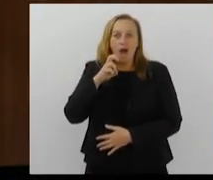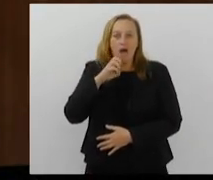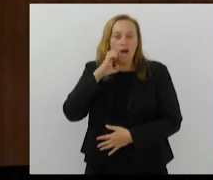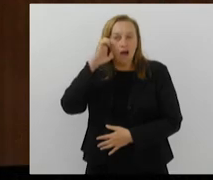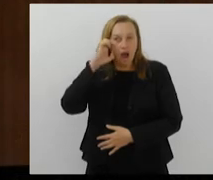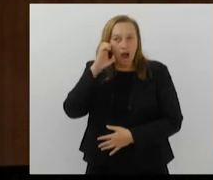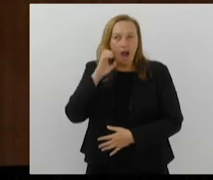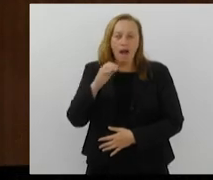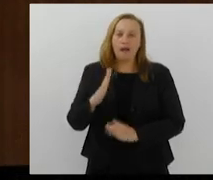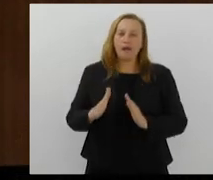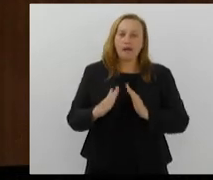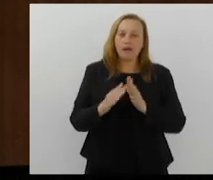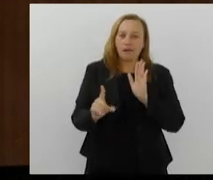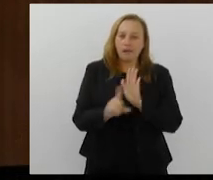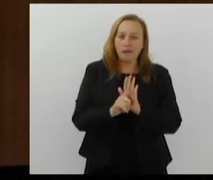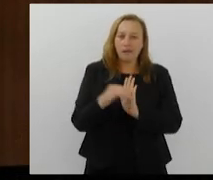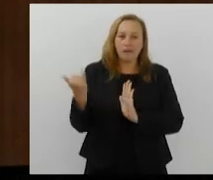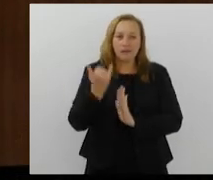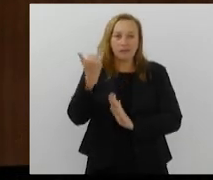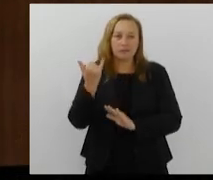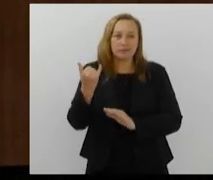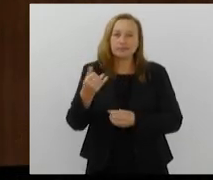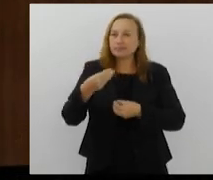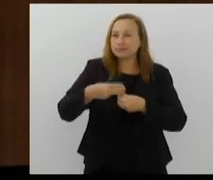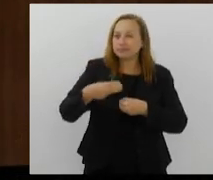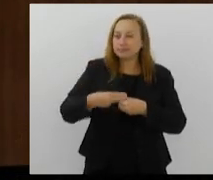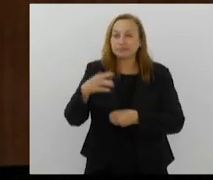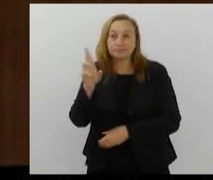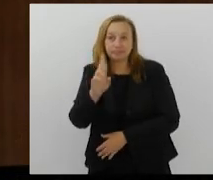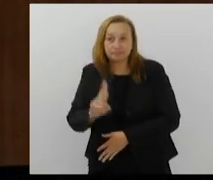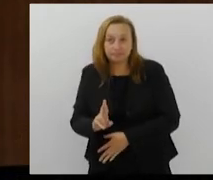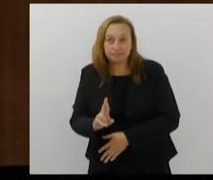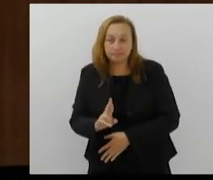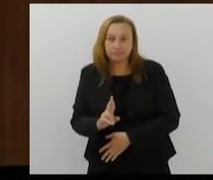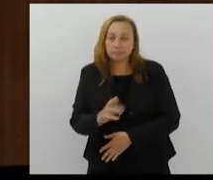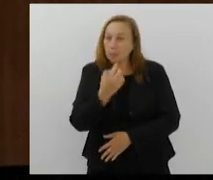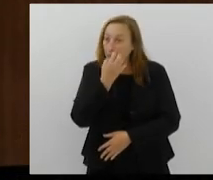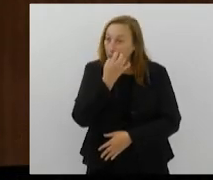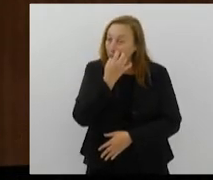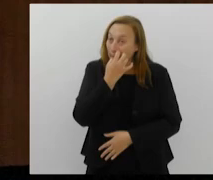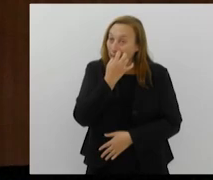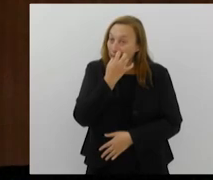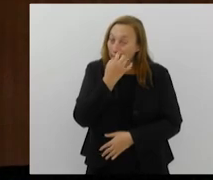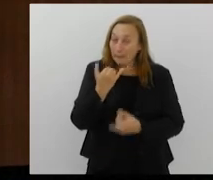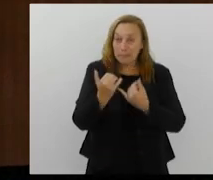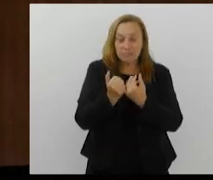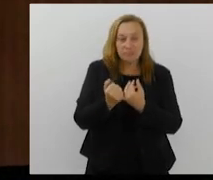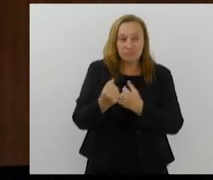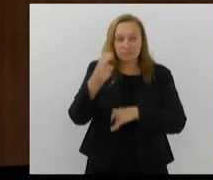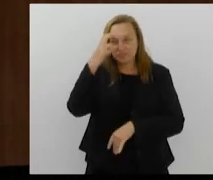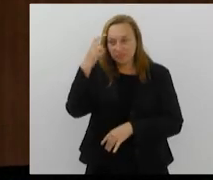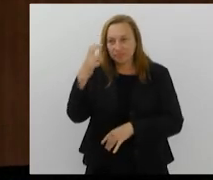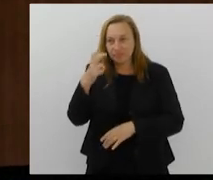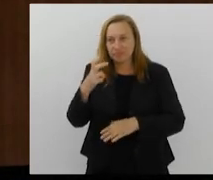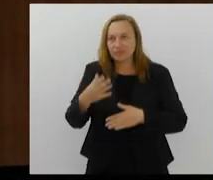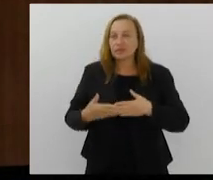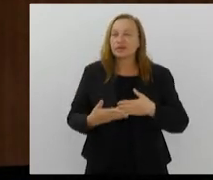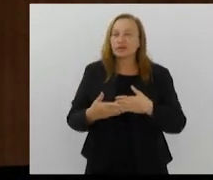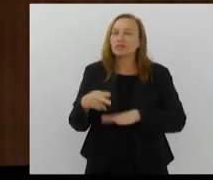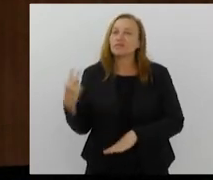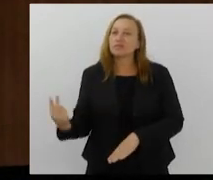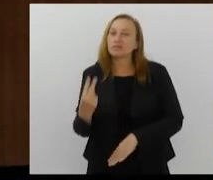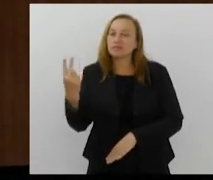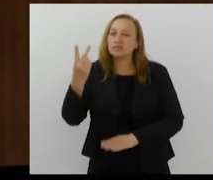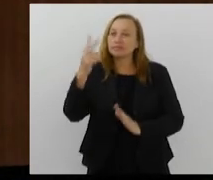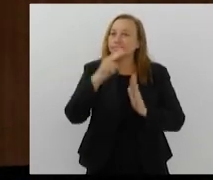das mais importantes situada no município de Resende. Torná-la patrimônio cultural é não só caminhar no sentido da valorização